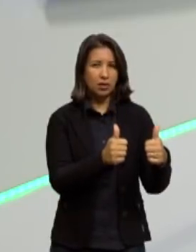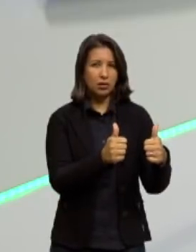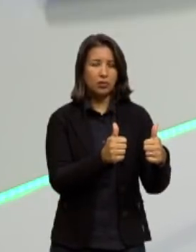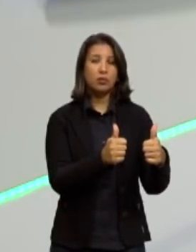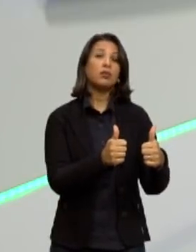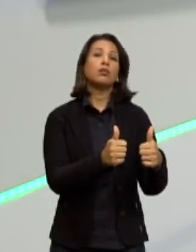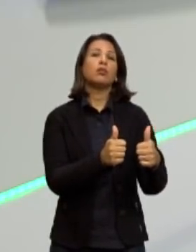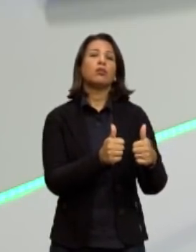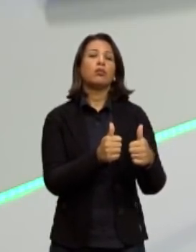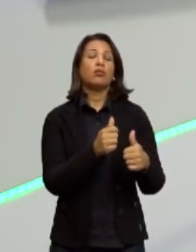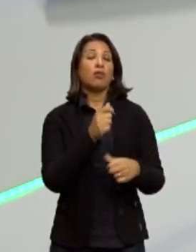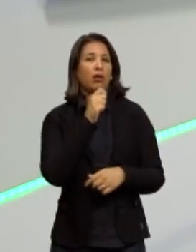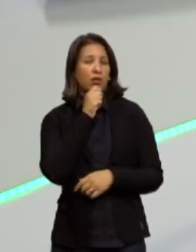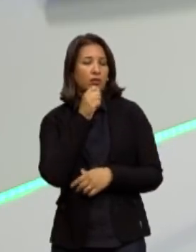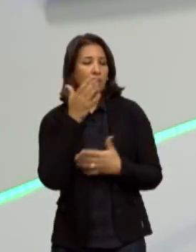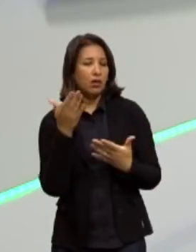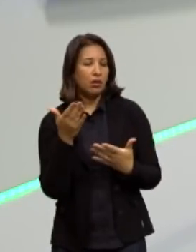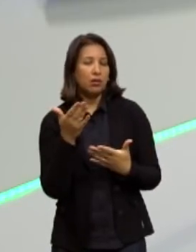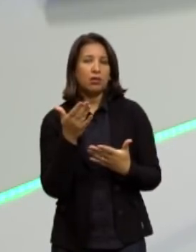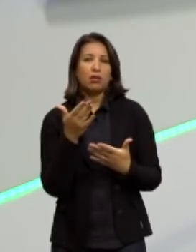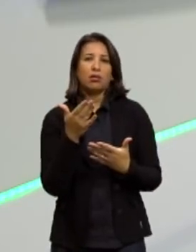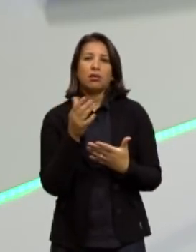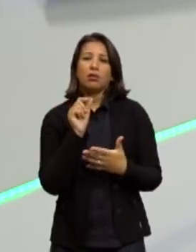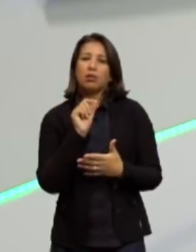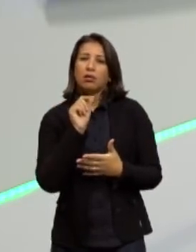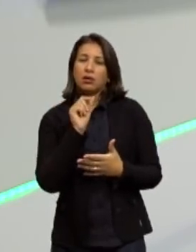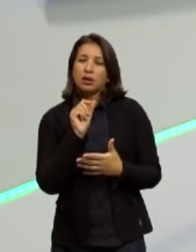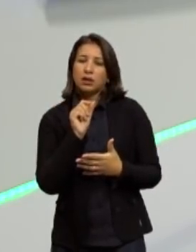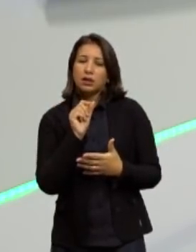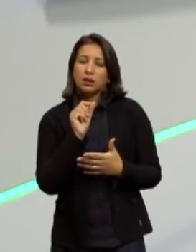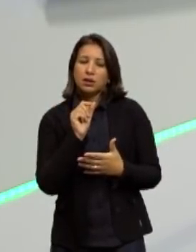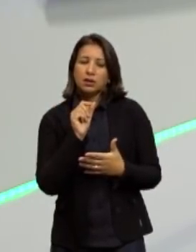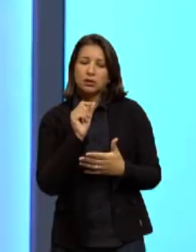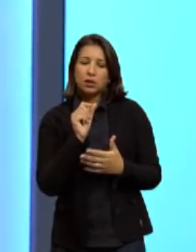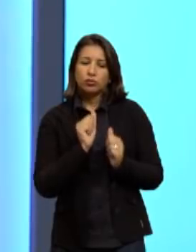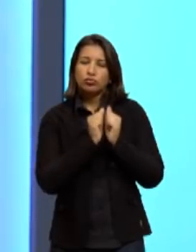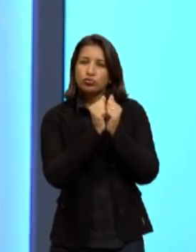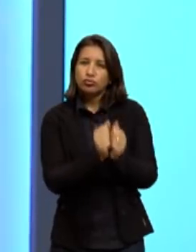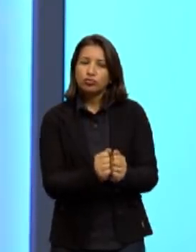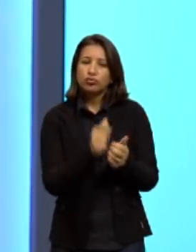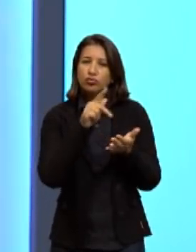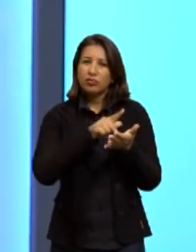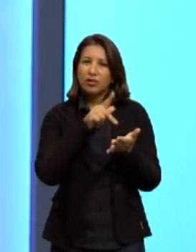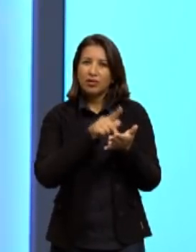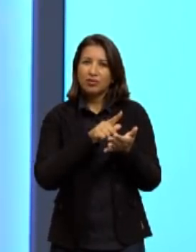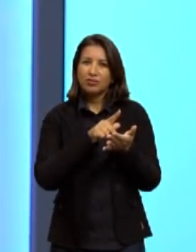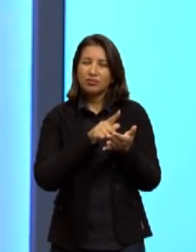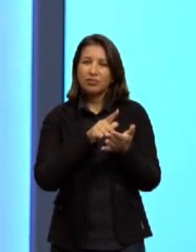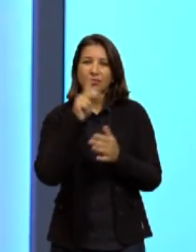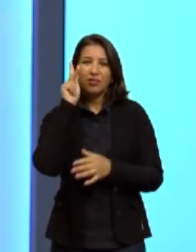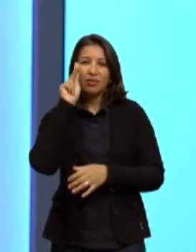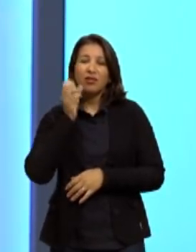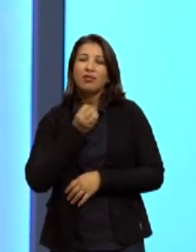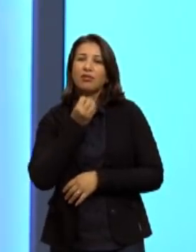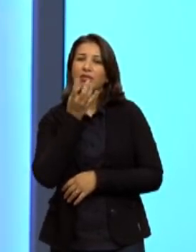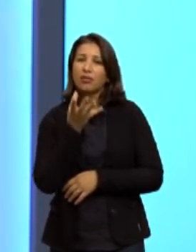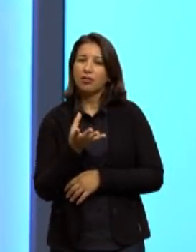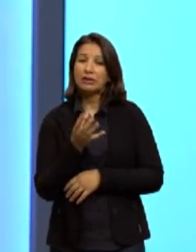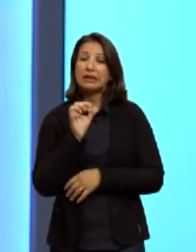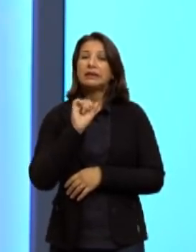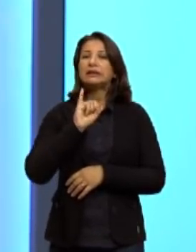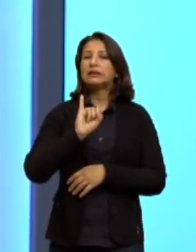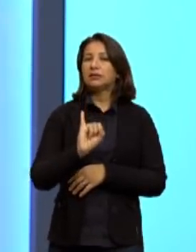né mas são ilustrações que são baseadas em fatos história contada então